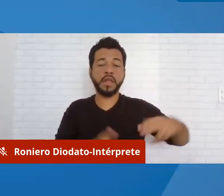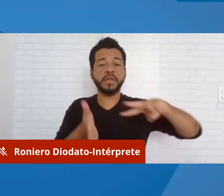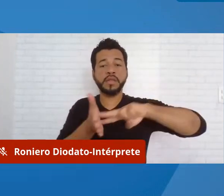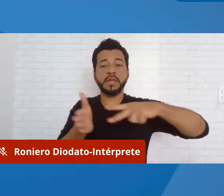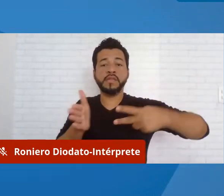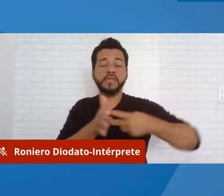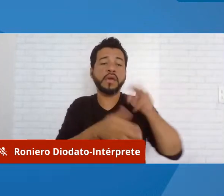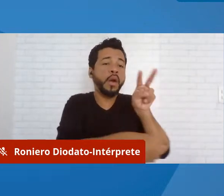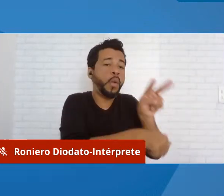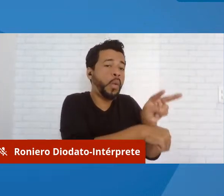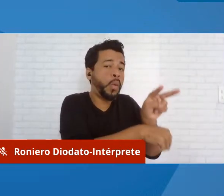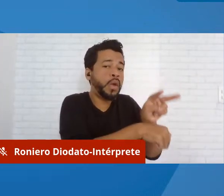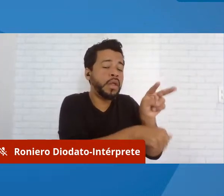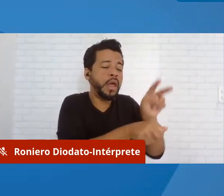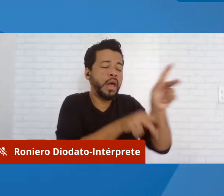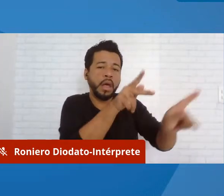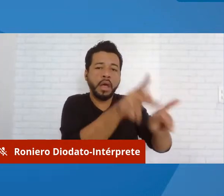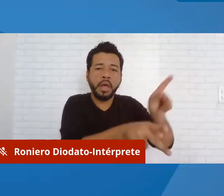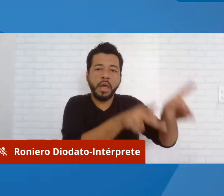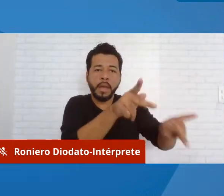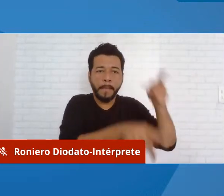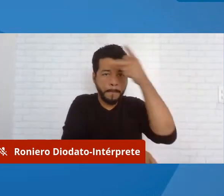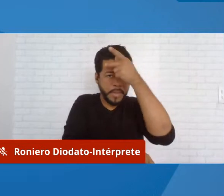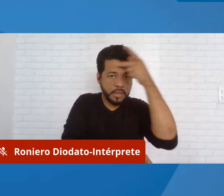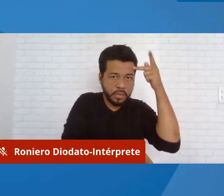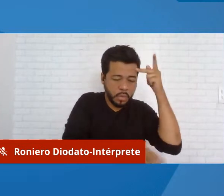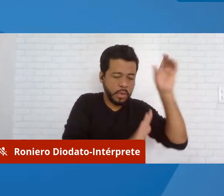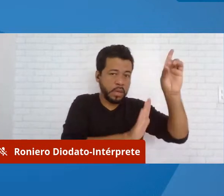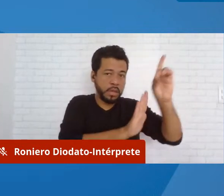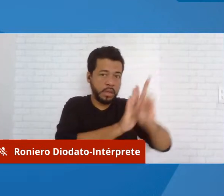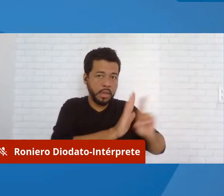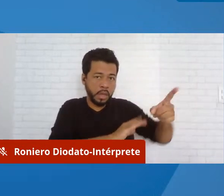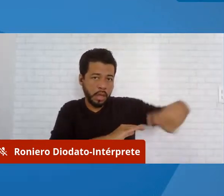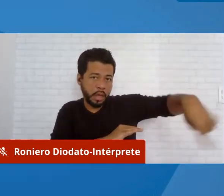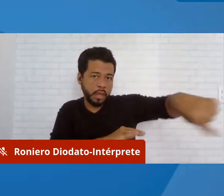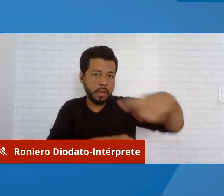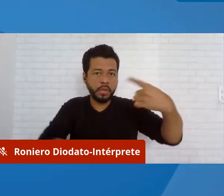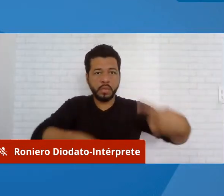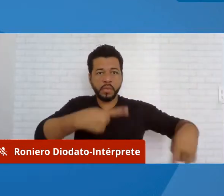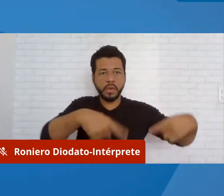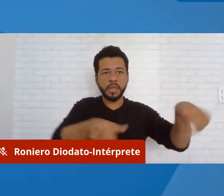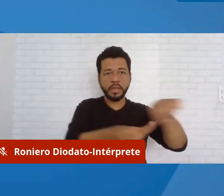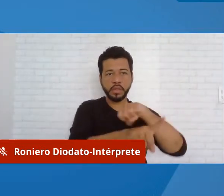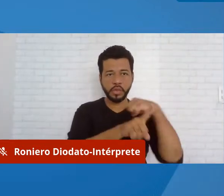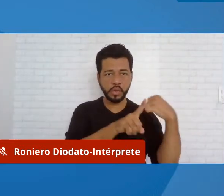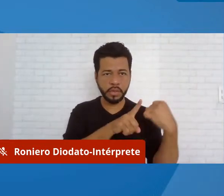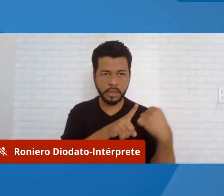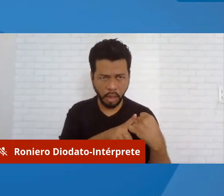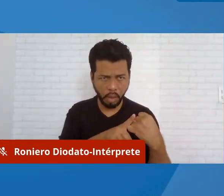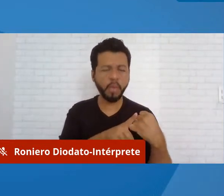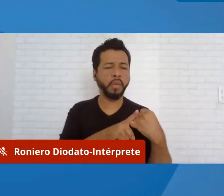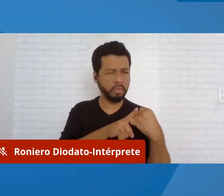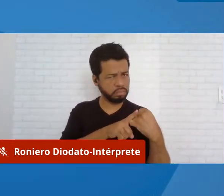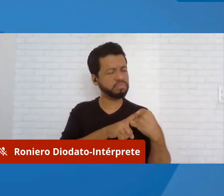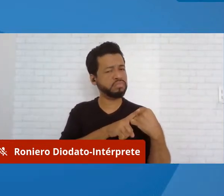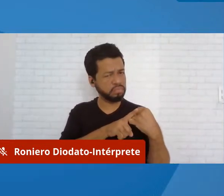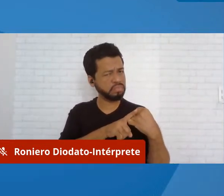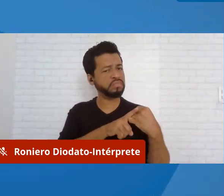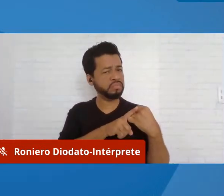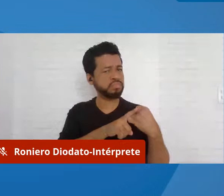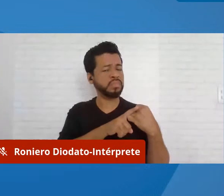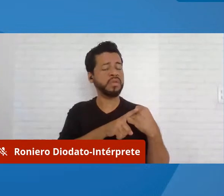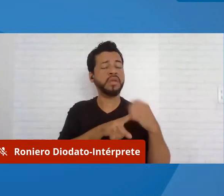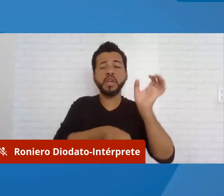pessoas é atender suas necessidades, seus direitos. Né? Políticas sociais fazem, em grande medida, isso. Então, a questão do Estado